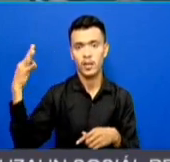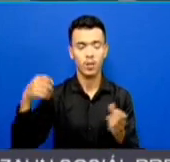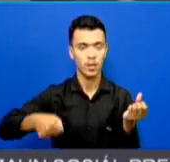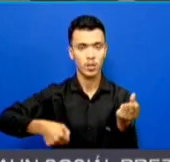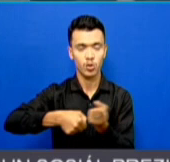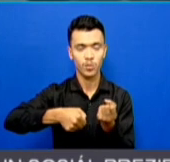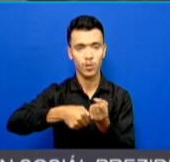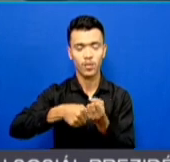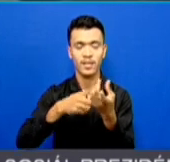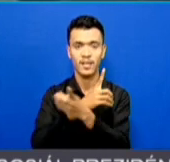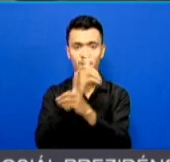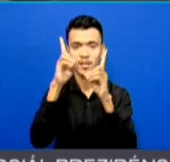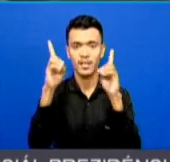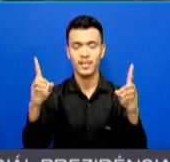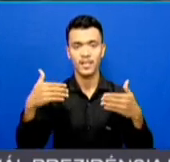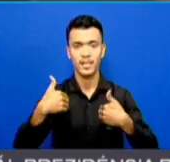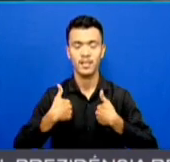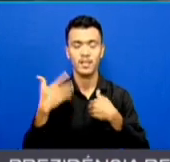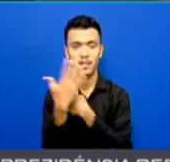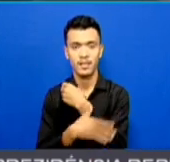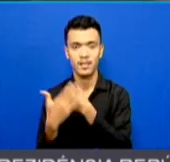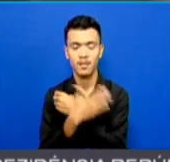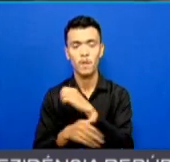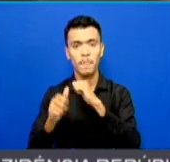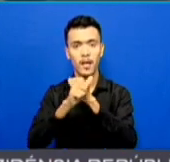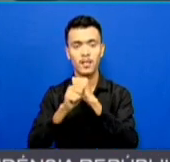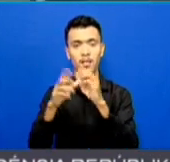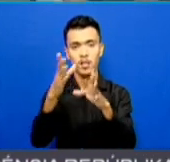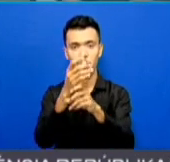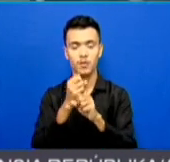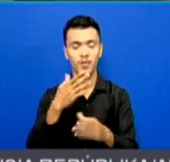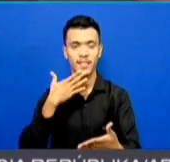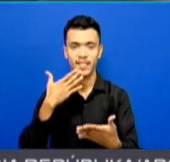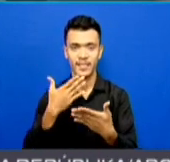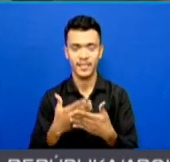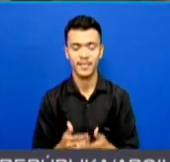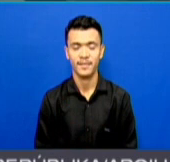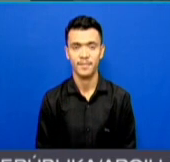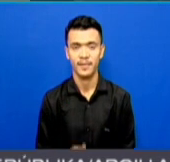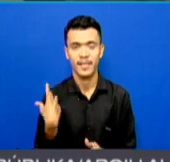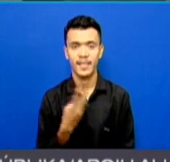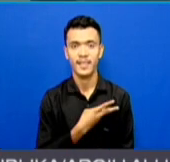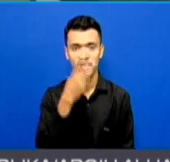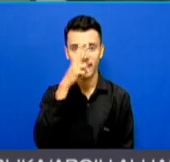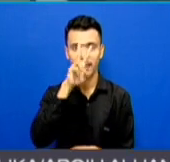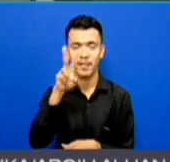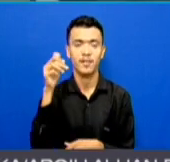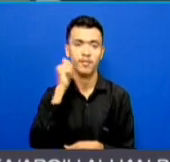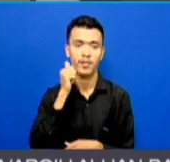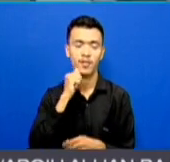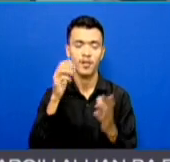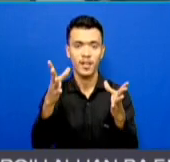leo demokrasi hai tane pai sirane asan sirane be sira foti positivo significativo etare kata fetorasi